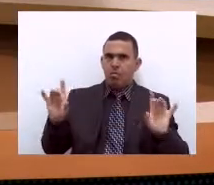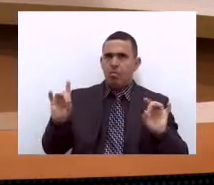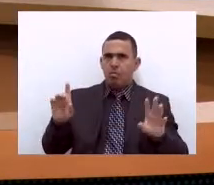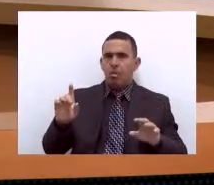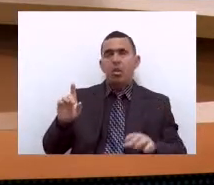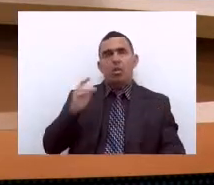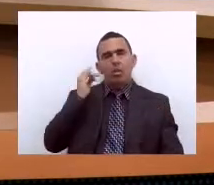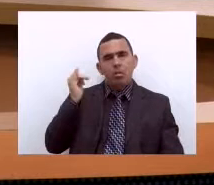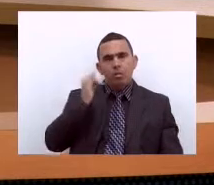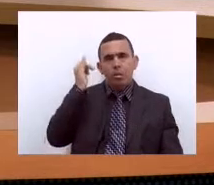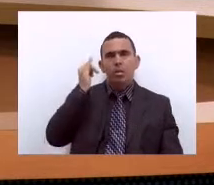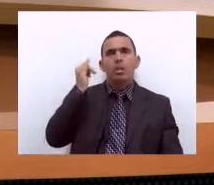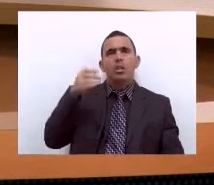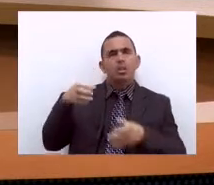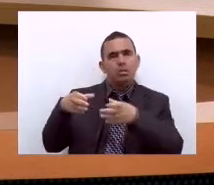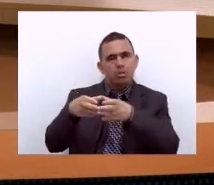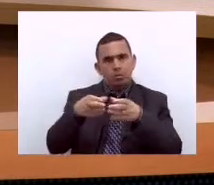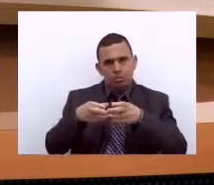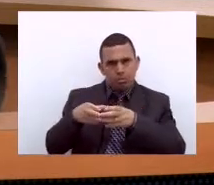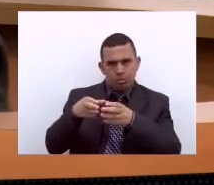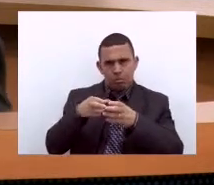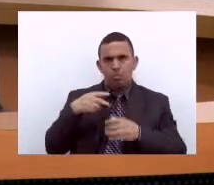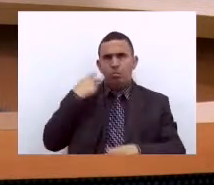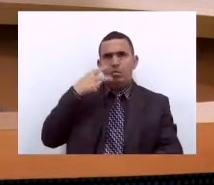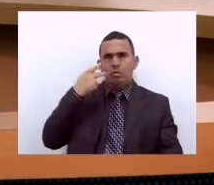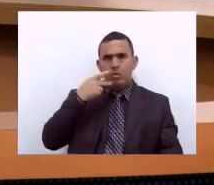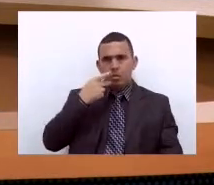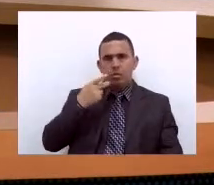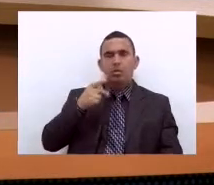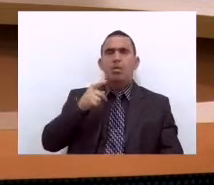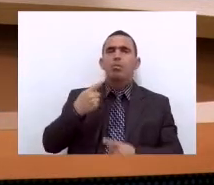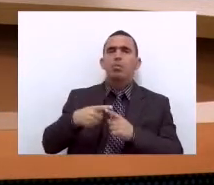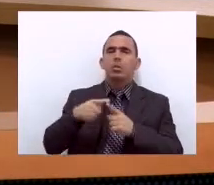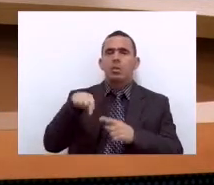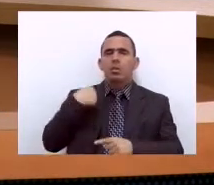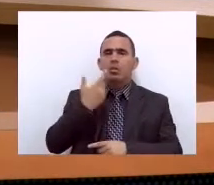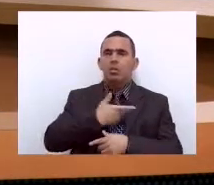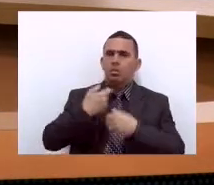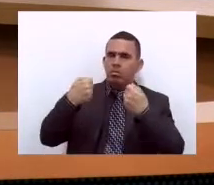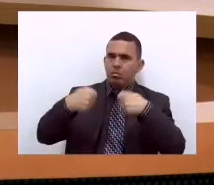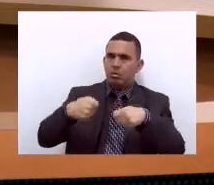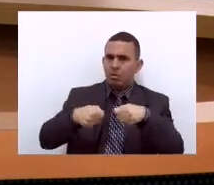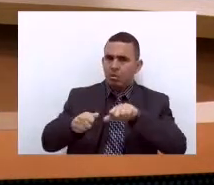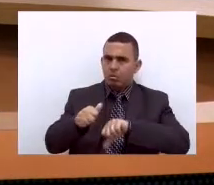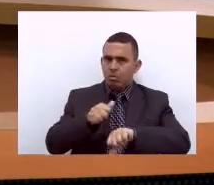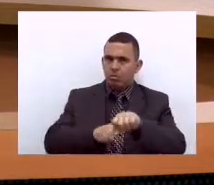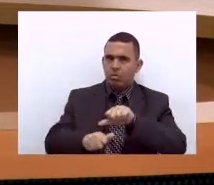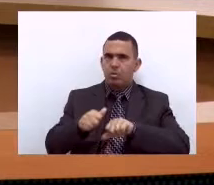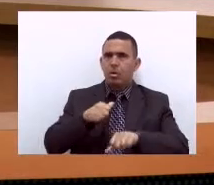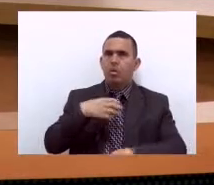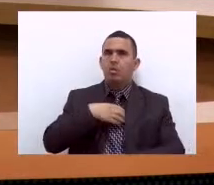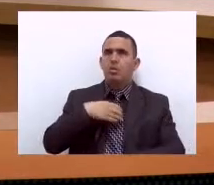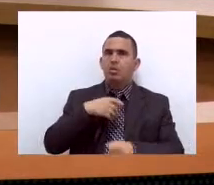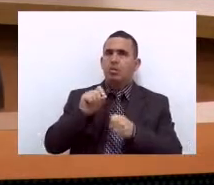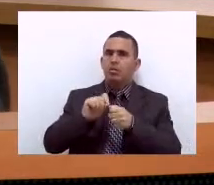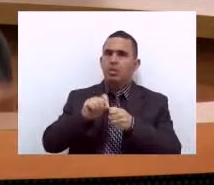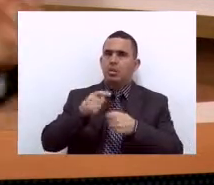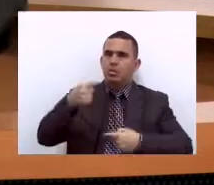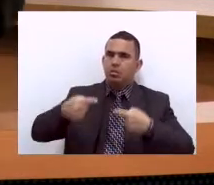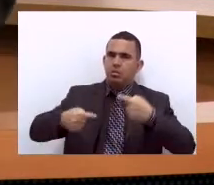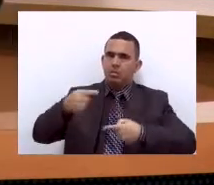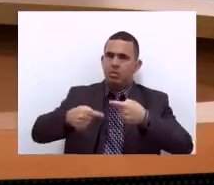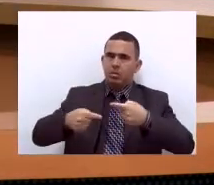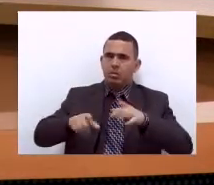que os mandatos se mobilizem, porque nós precisamos mudar a forma de fazer política nesse país.